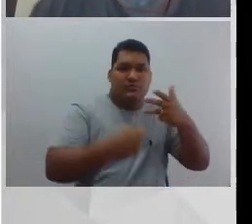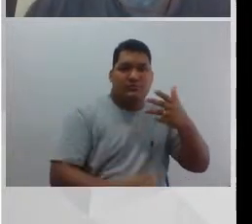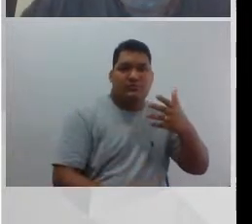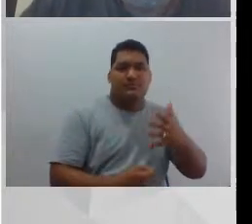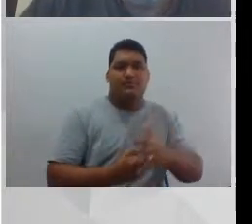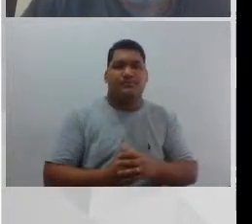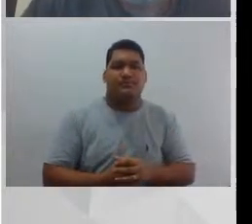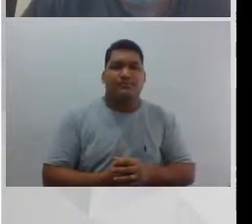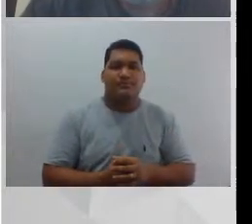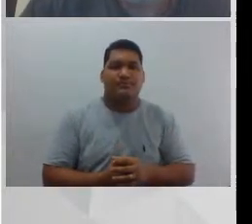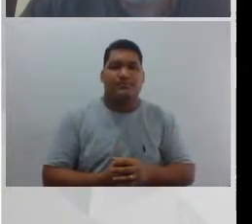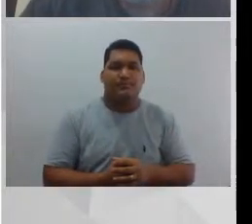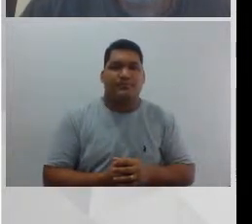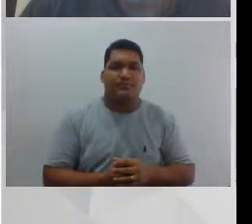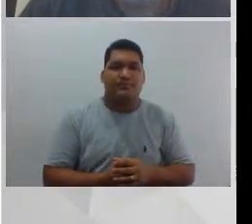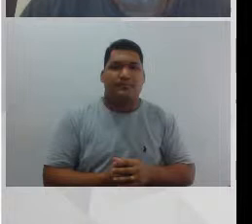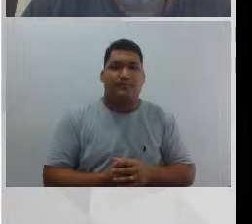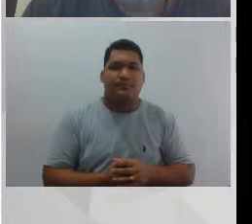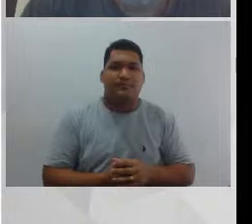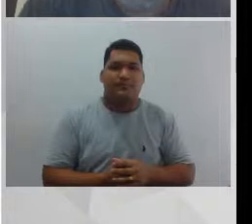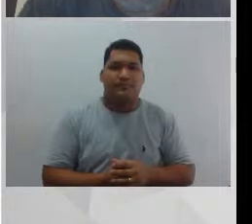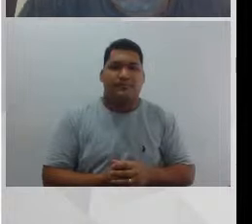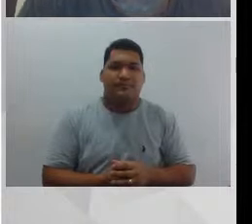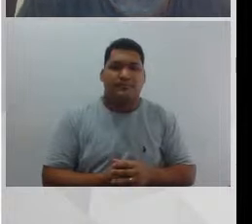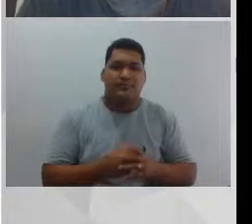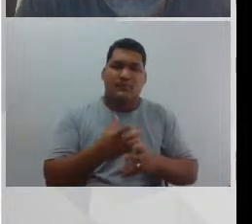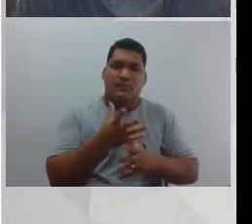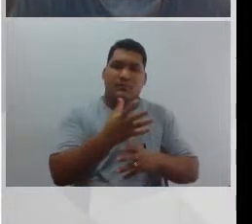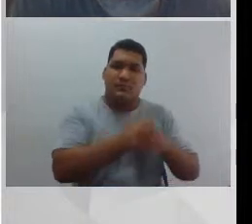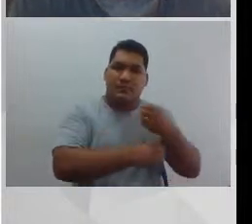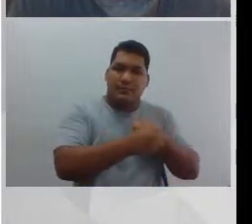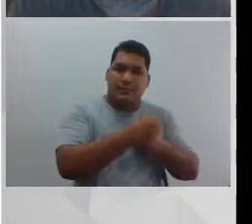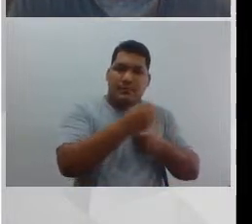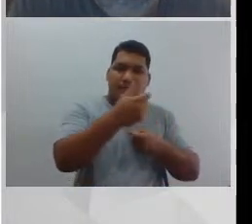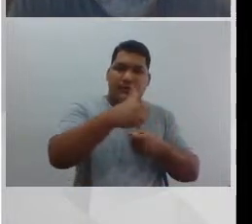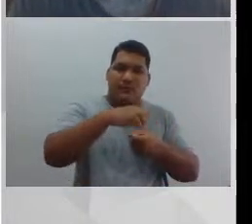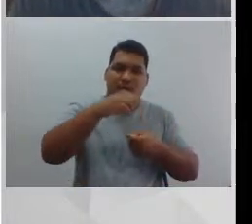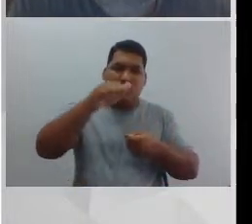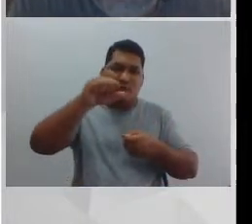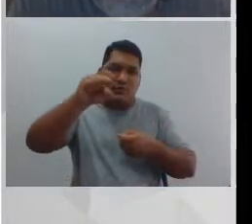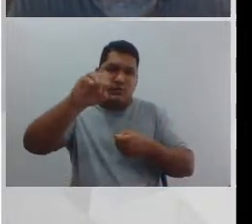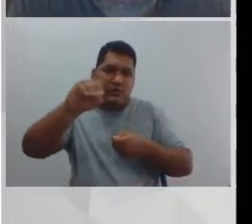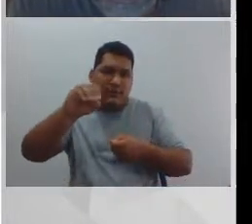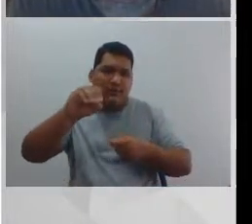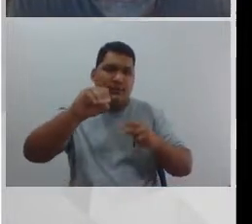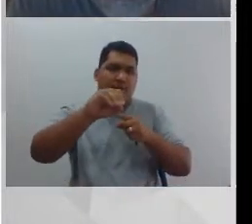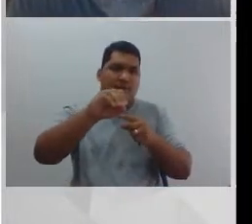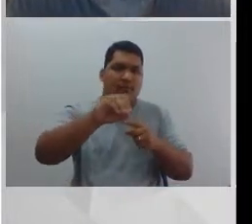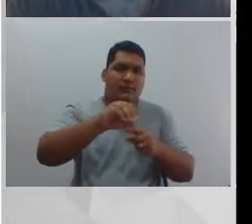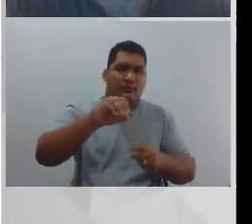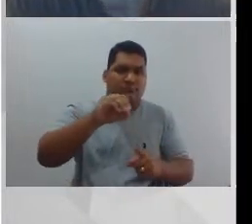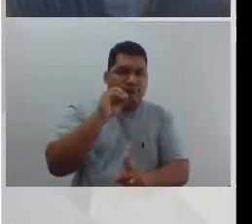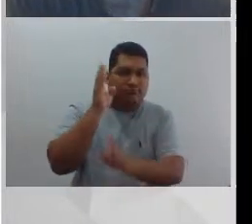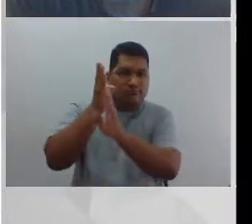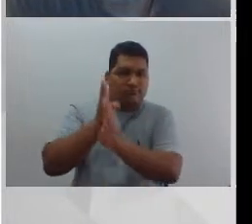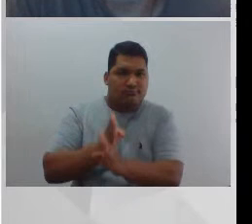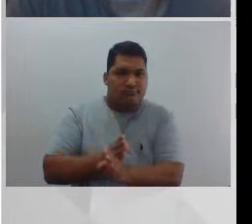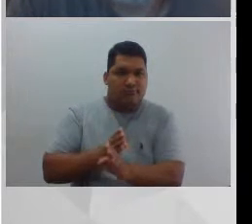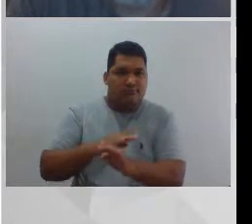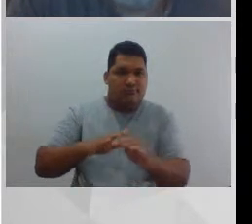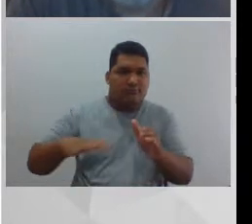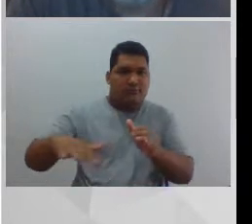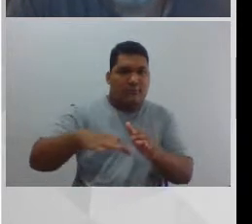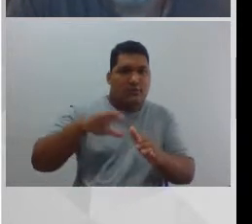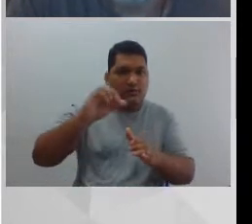foi um boom lá na década de 80 e depois sumiu aí da área científica. E a IBM acha